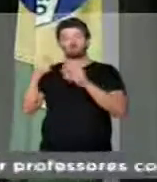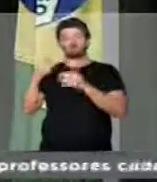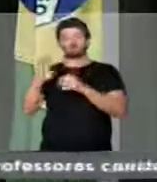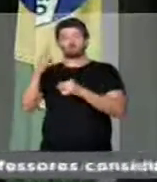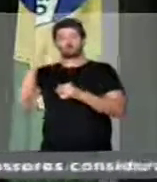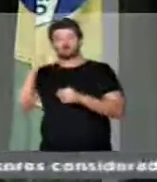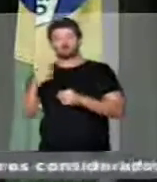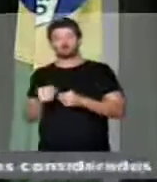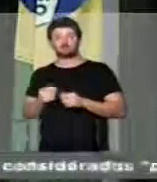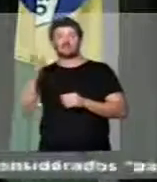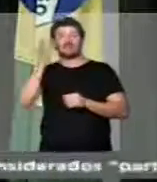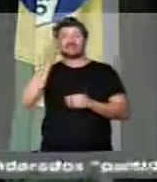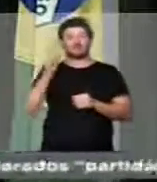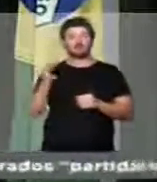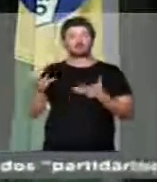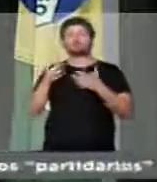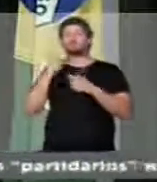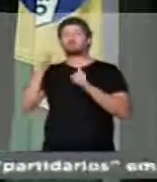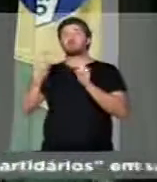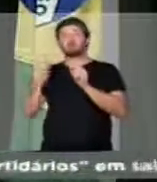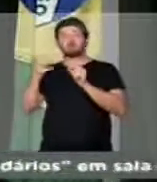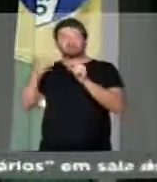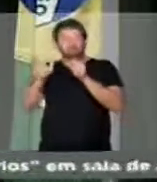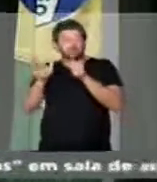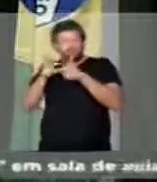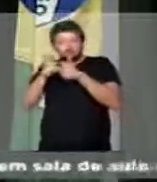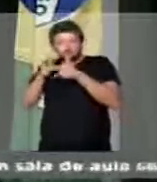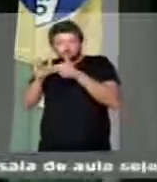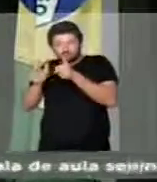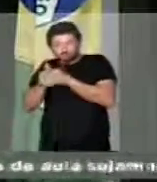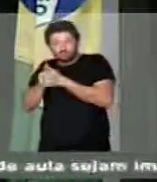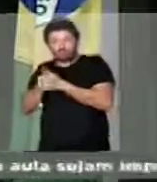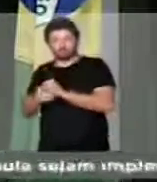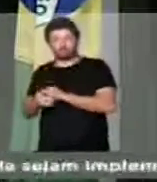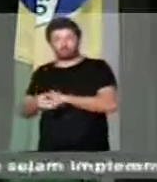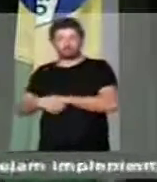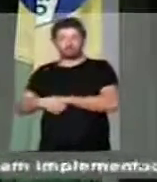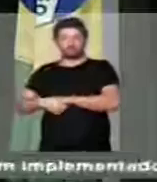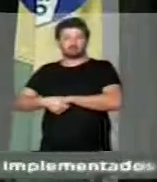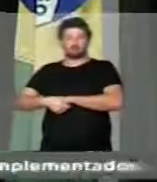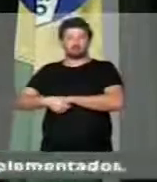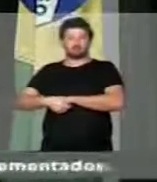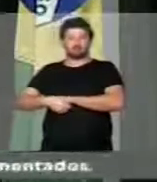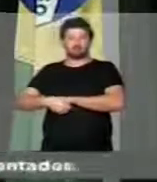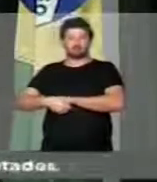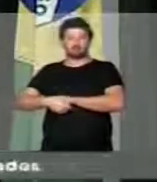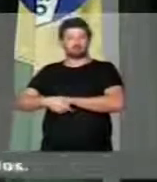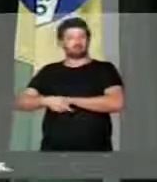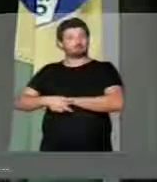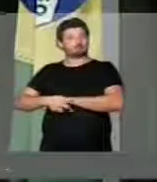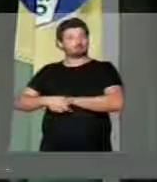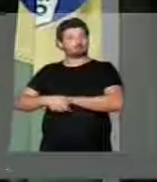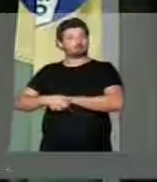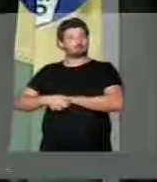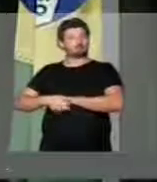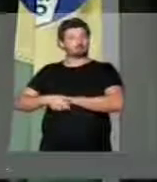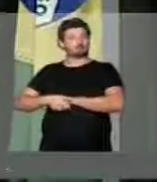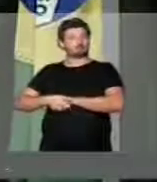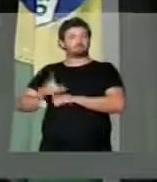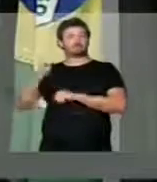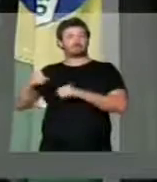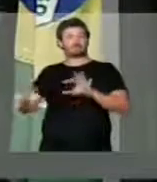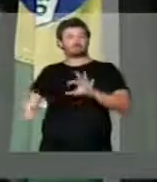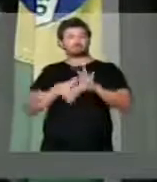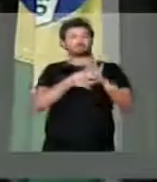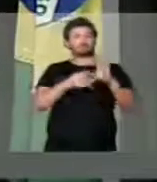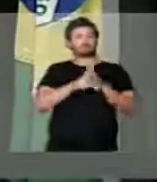ratazanas e ratões procuraram não deixar rastros. Interligados, acionam-se mutuamente, a estética dos cabeçalhos